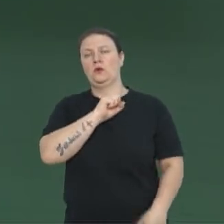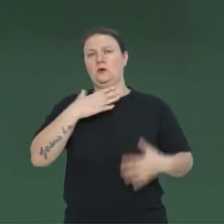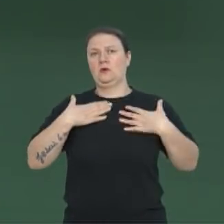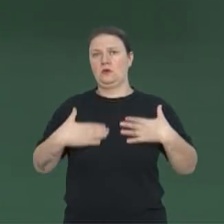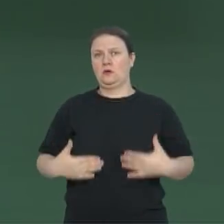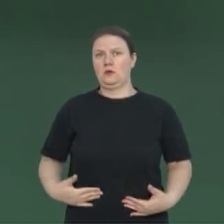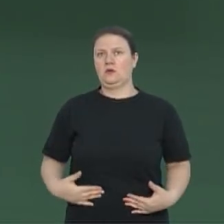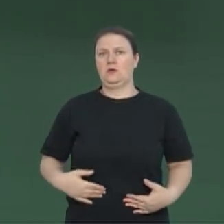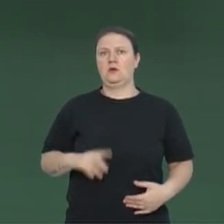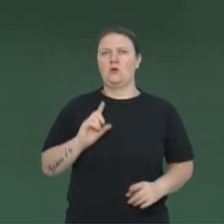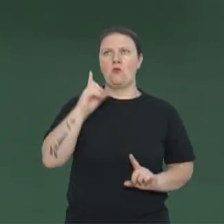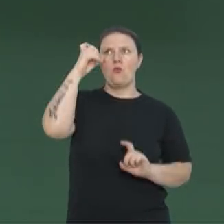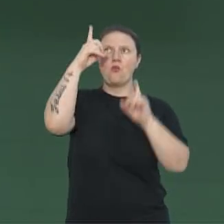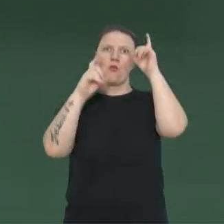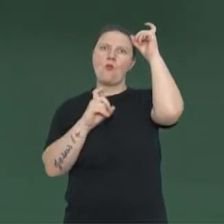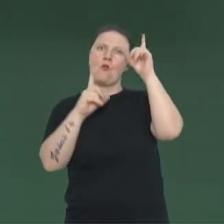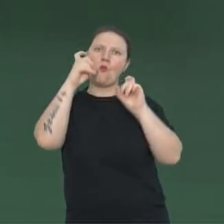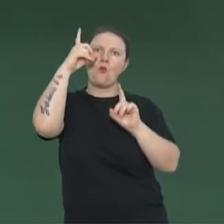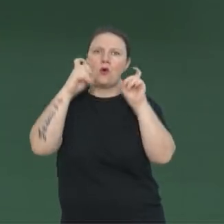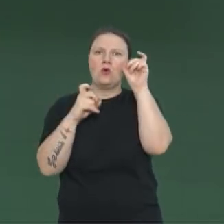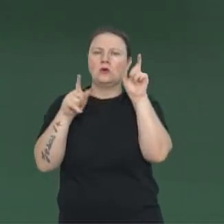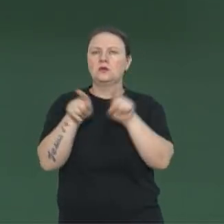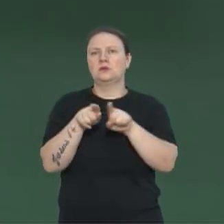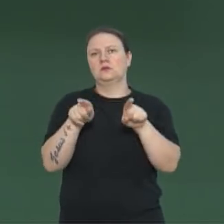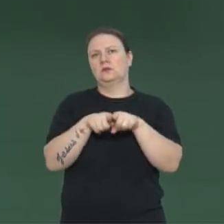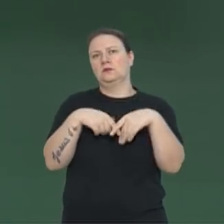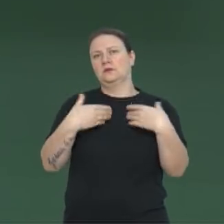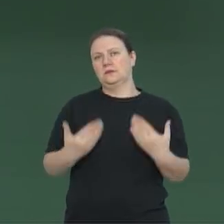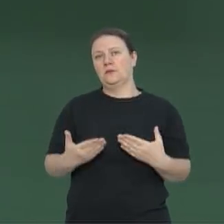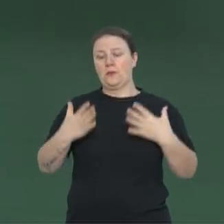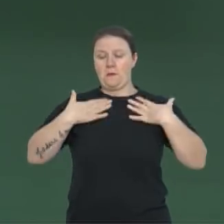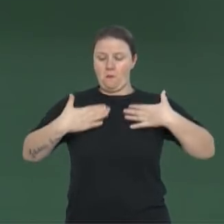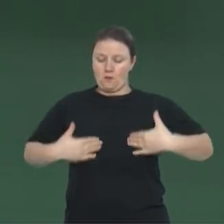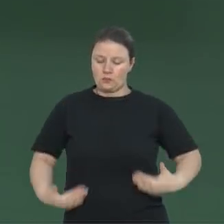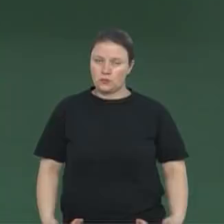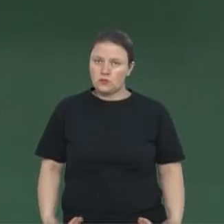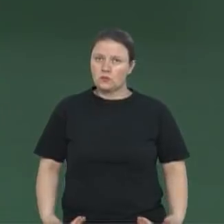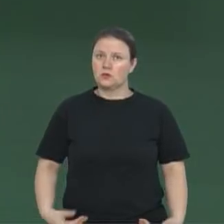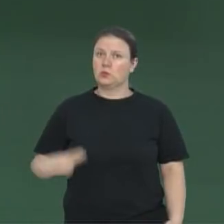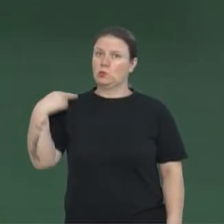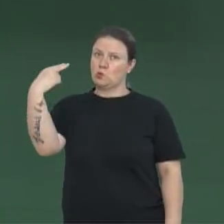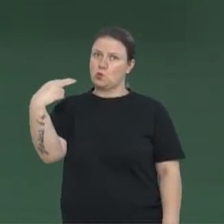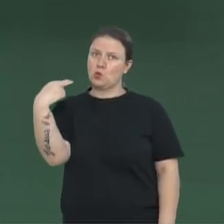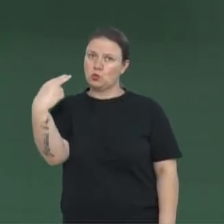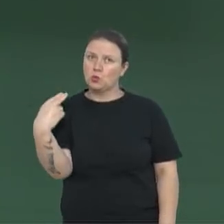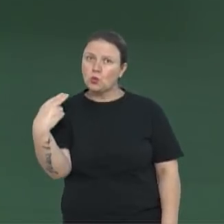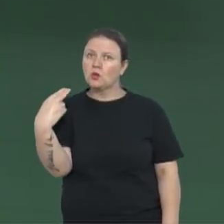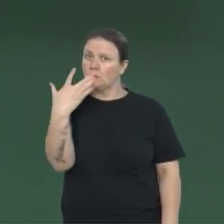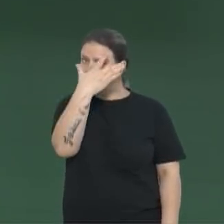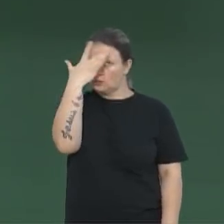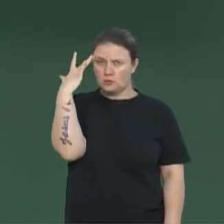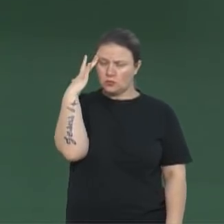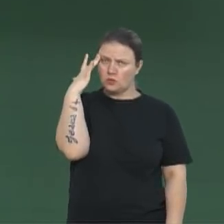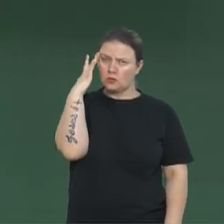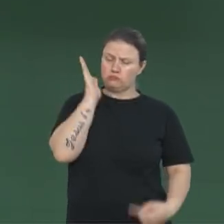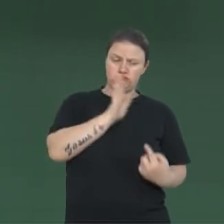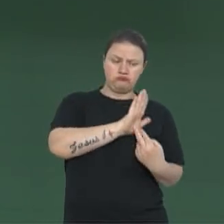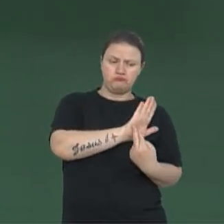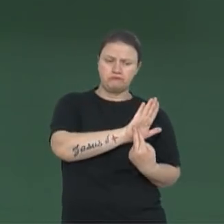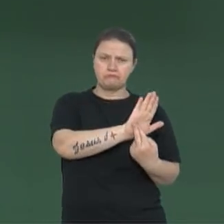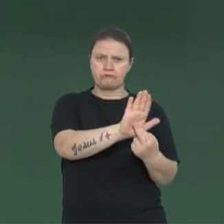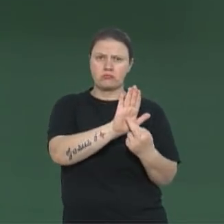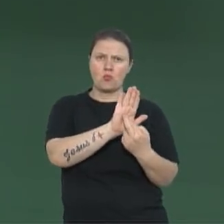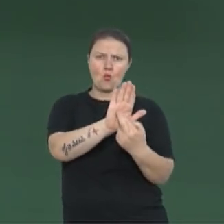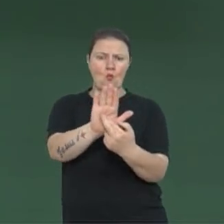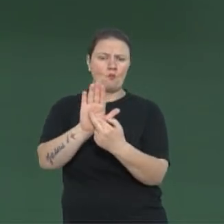o gesto, a postura do corpo do ator ou da atriz ou da pessoa que trabalha, independente de qual seja a